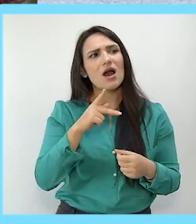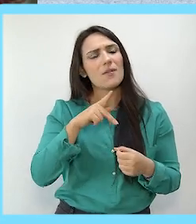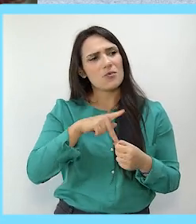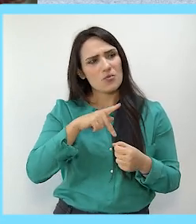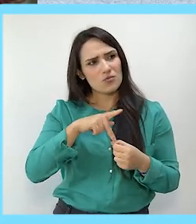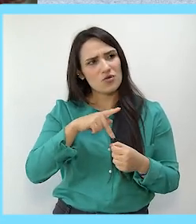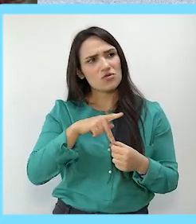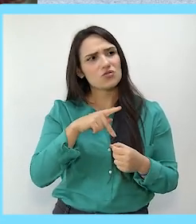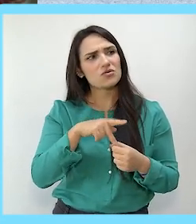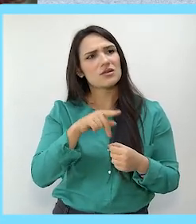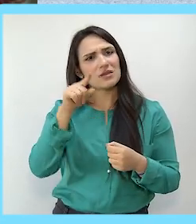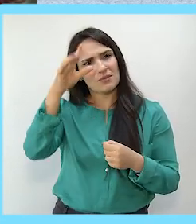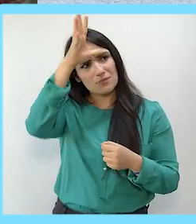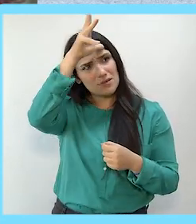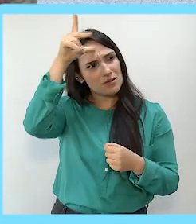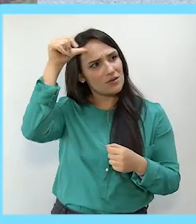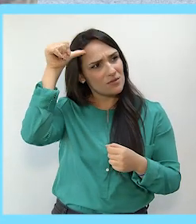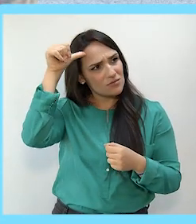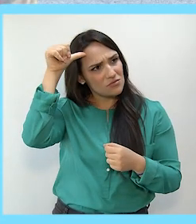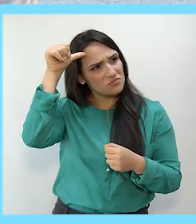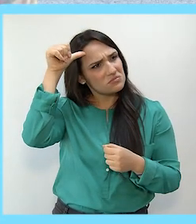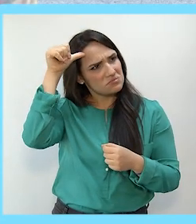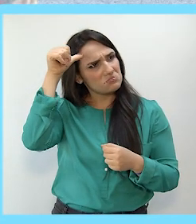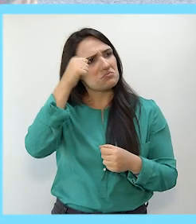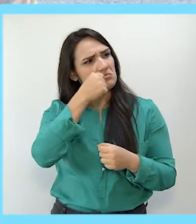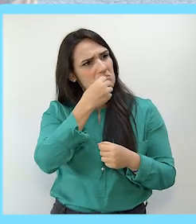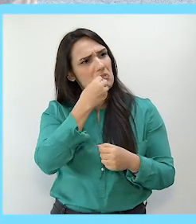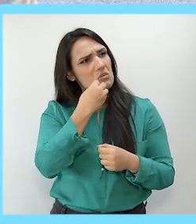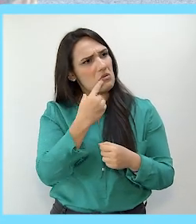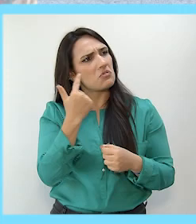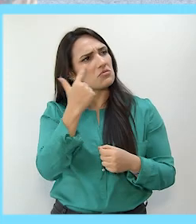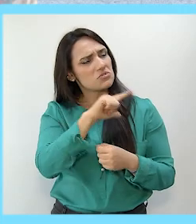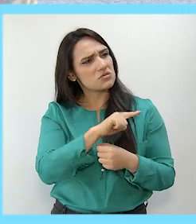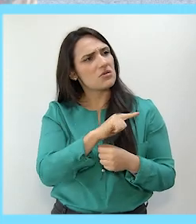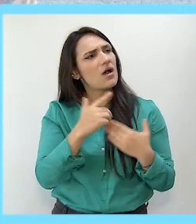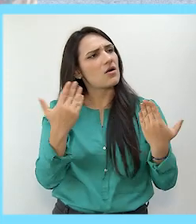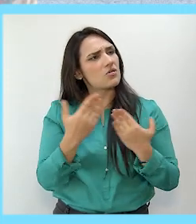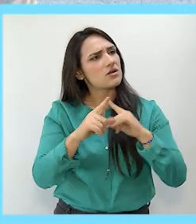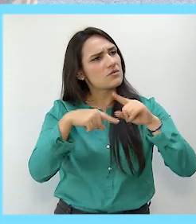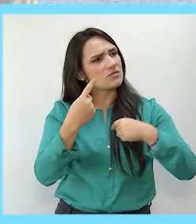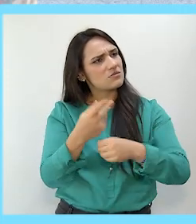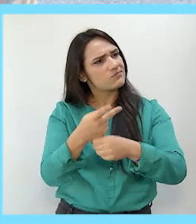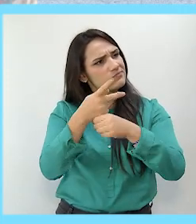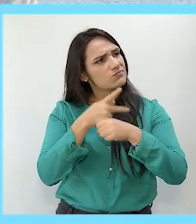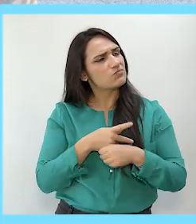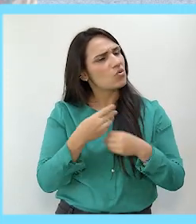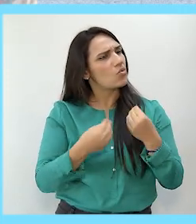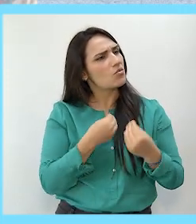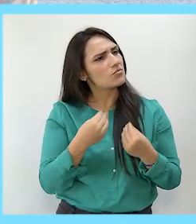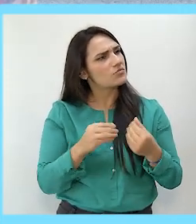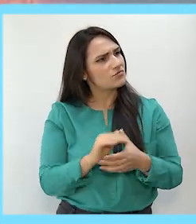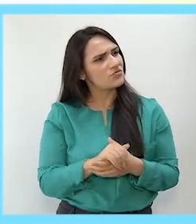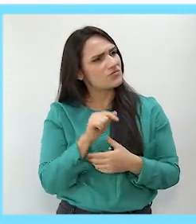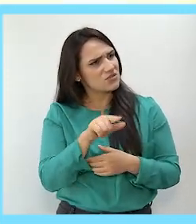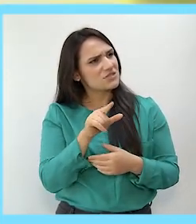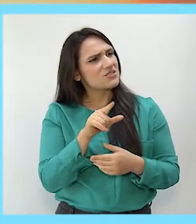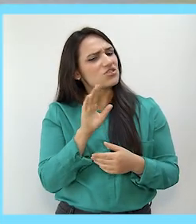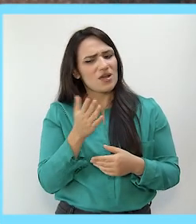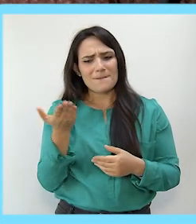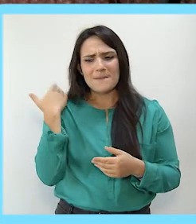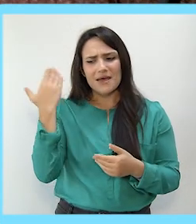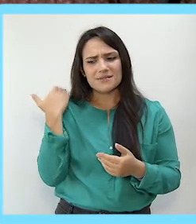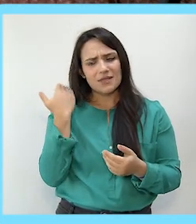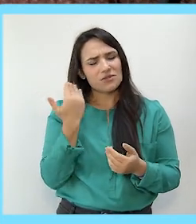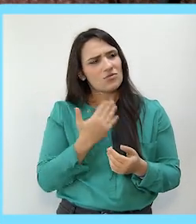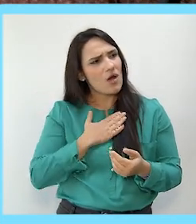Mato Grosso, o teu próprio concurso de procuradoria que cresceu muito, né? Sim. O papel procurador do Estado. Mas de onde veio? Desde cedo foi